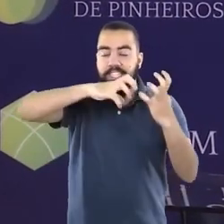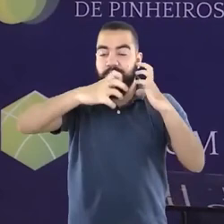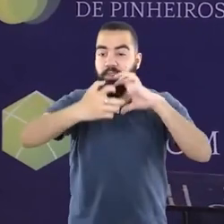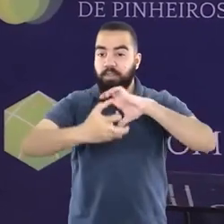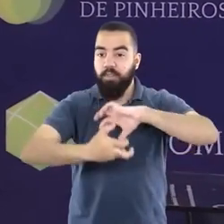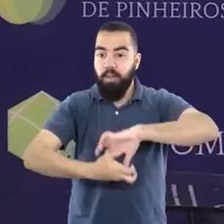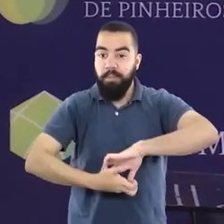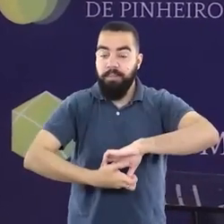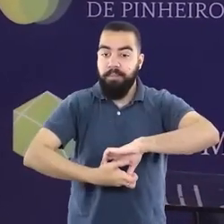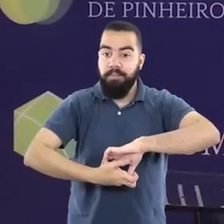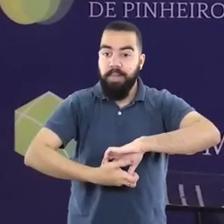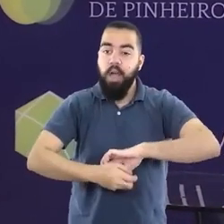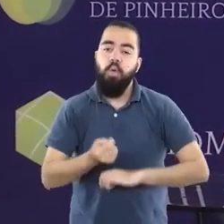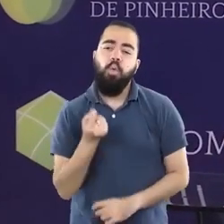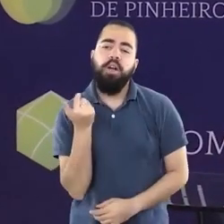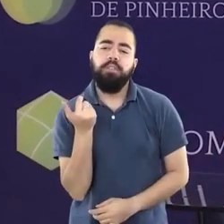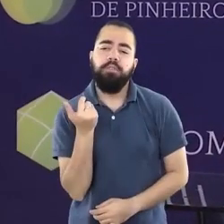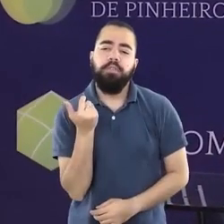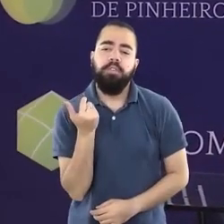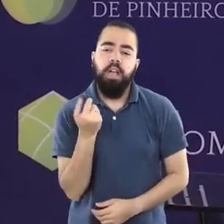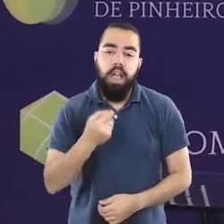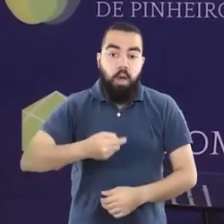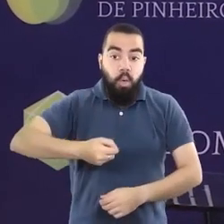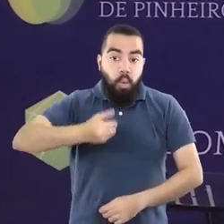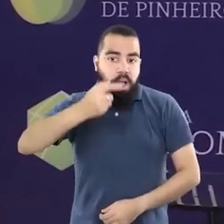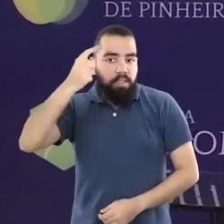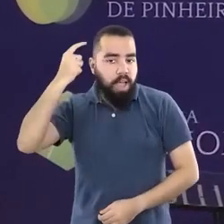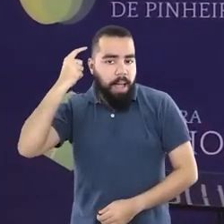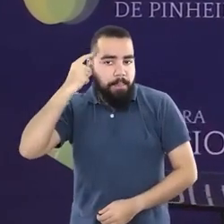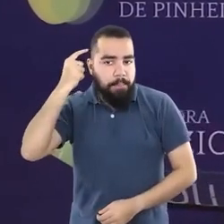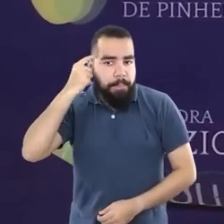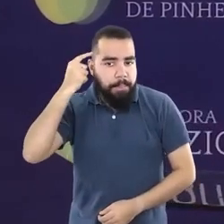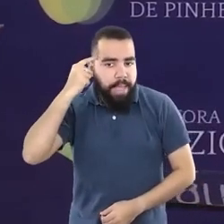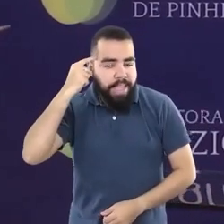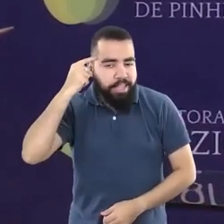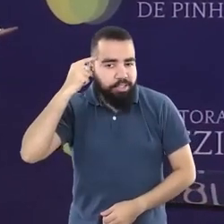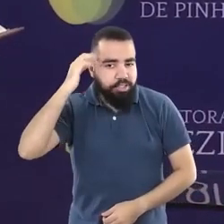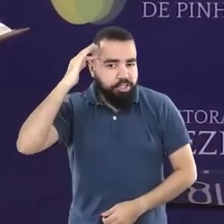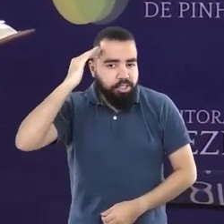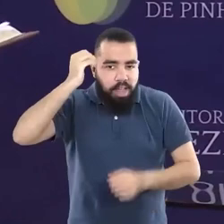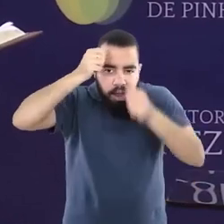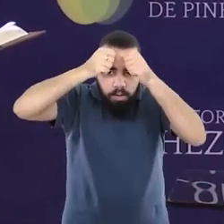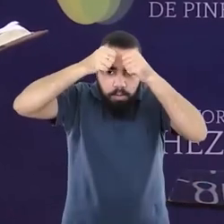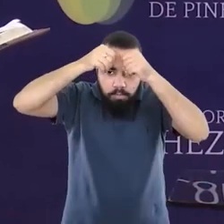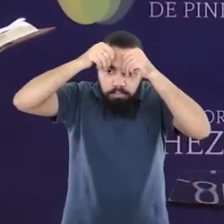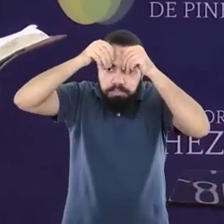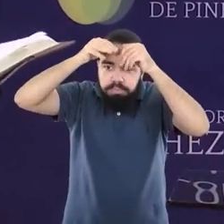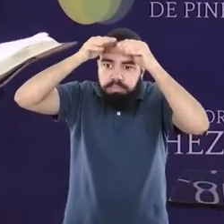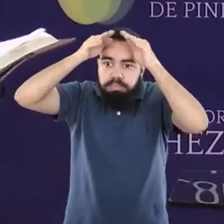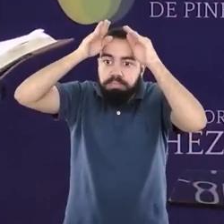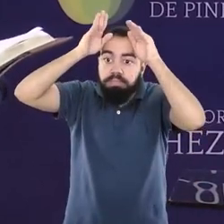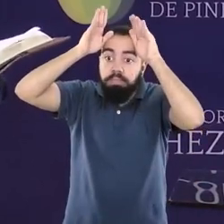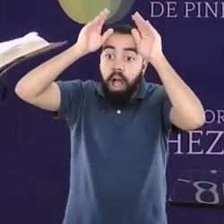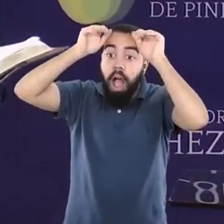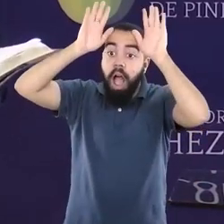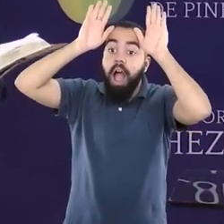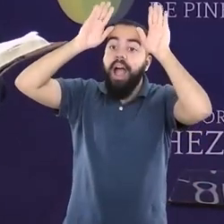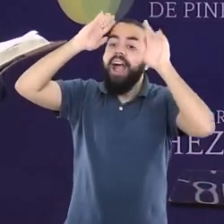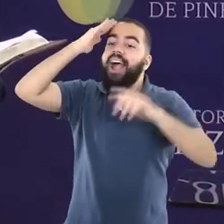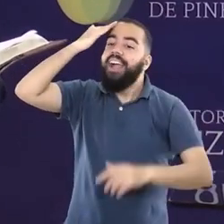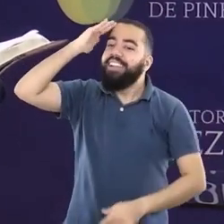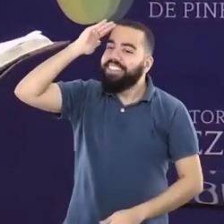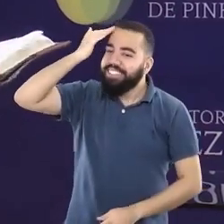muda. A restauração começa quando você entende as verdades espirituais com clareza, com